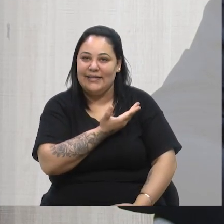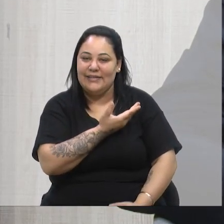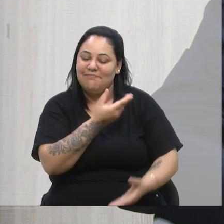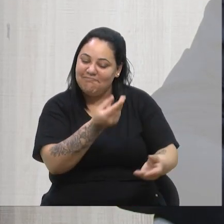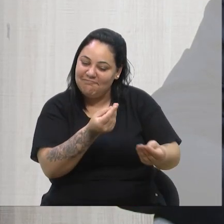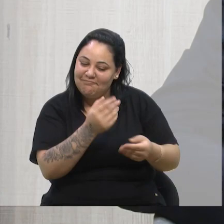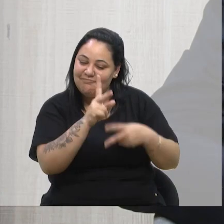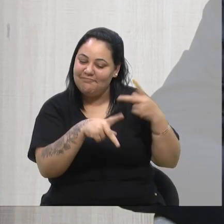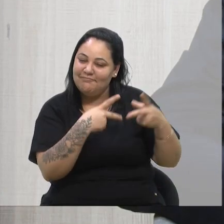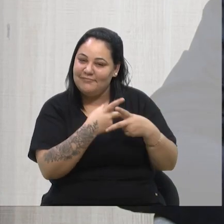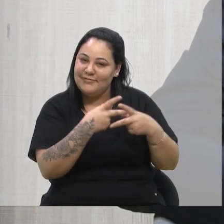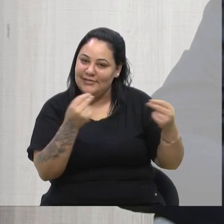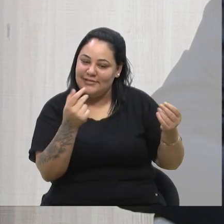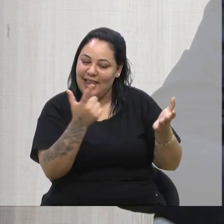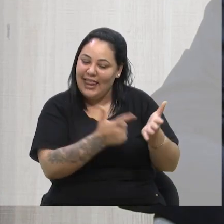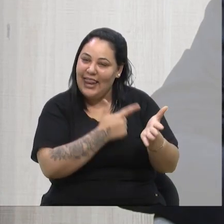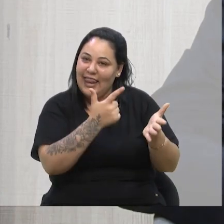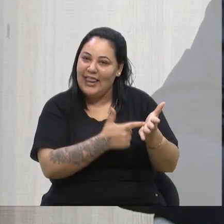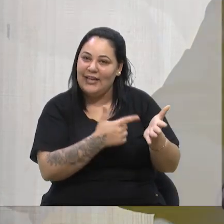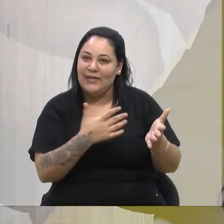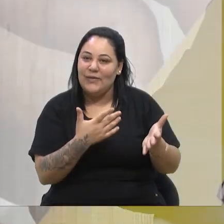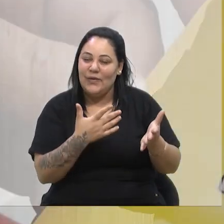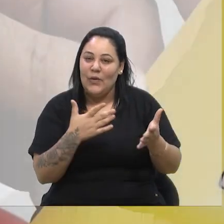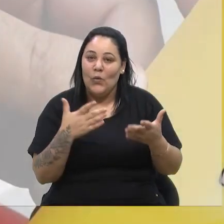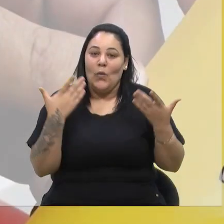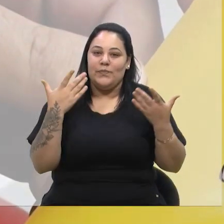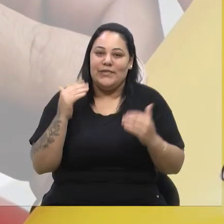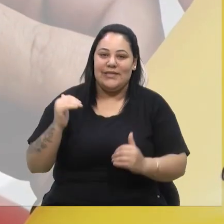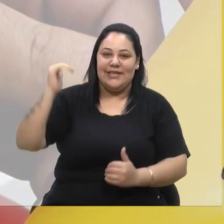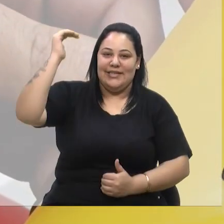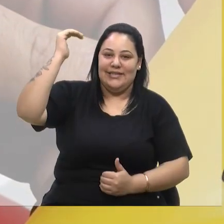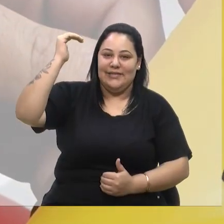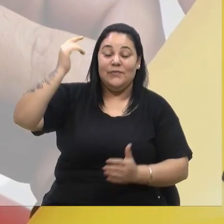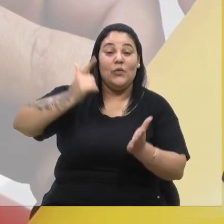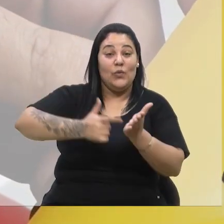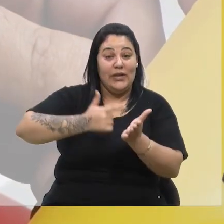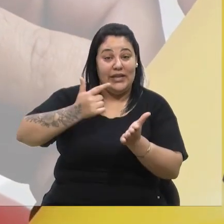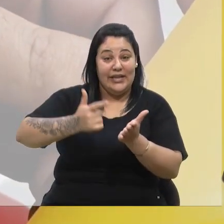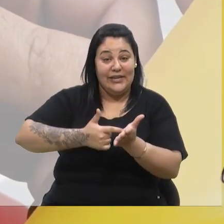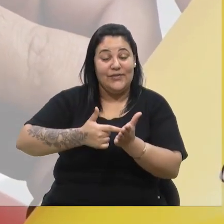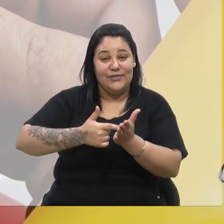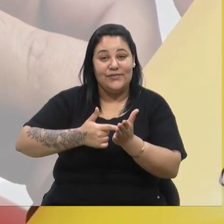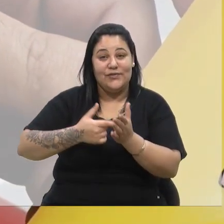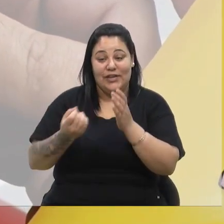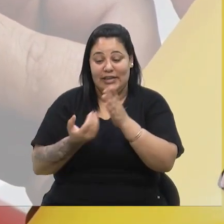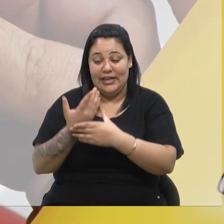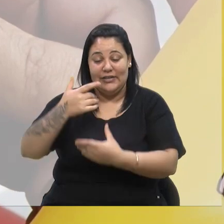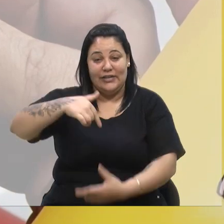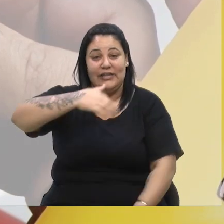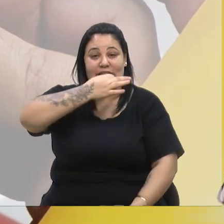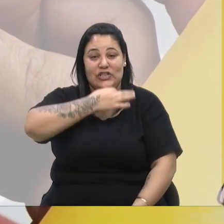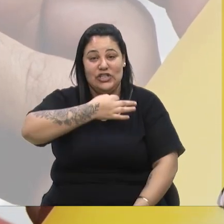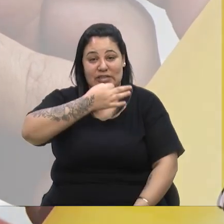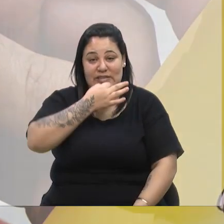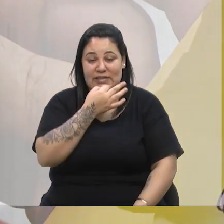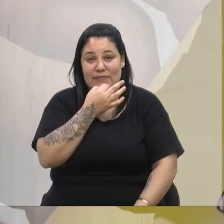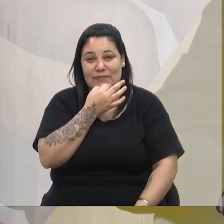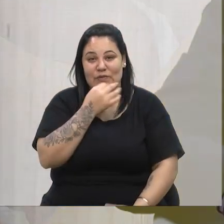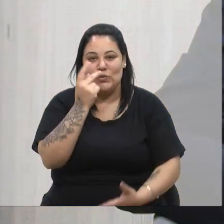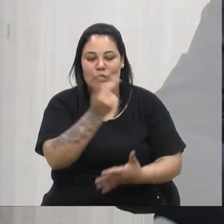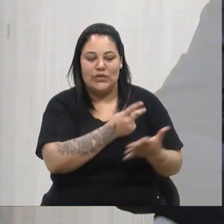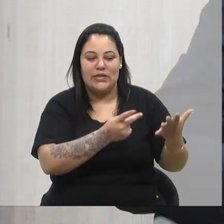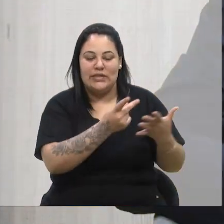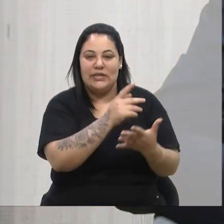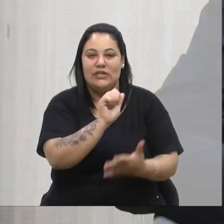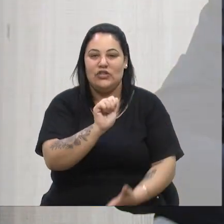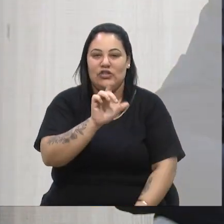que acaba de nos brindar aqui também com o livro Ops, Cresci, obra recentemente lançada aqui em Caxias do